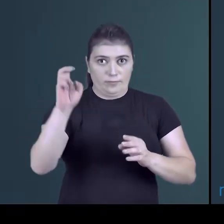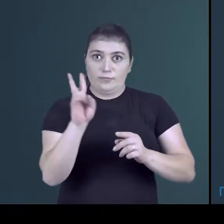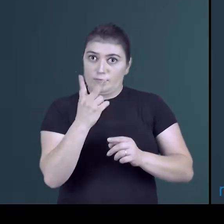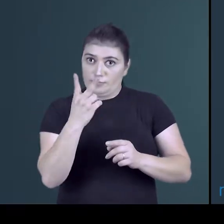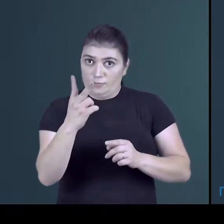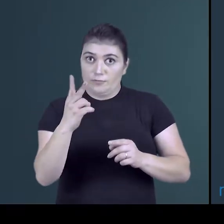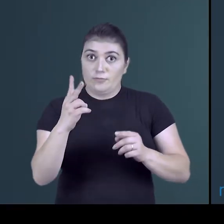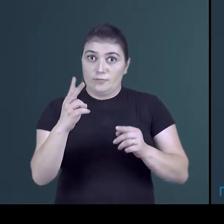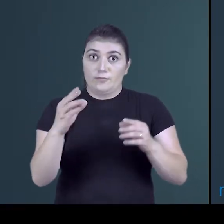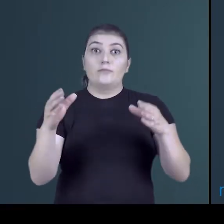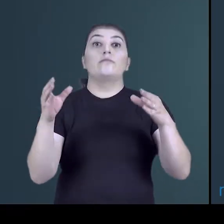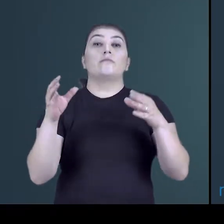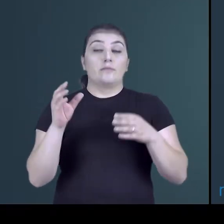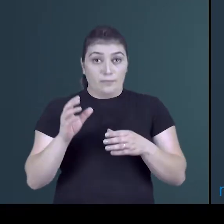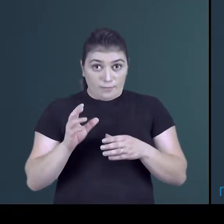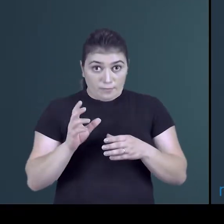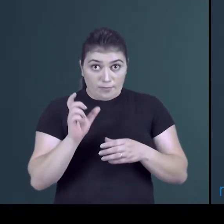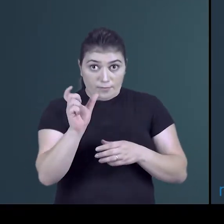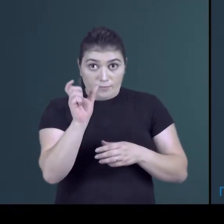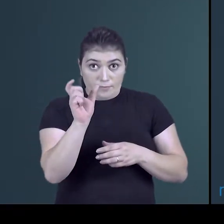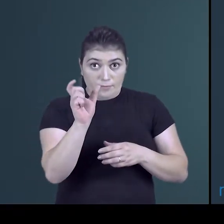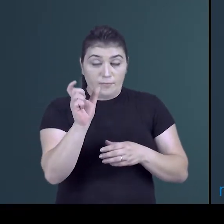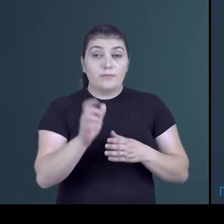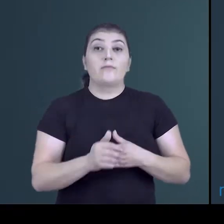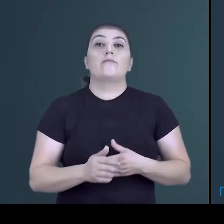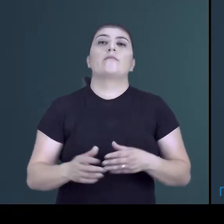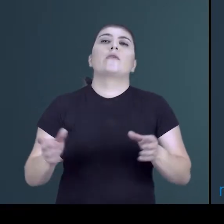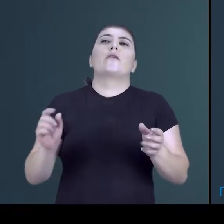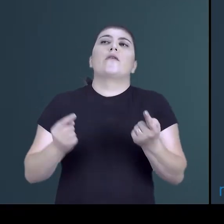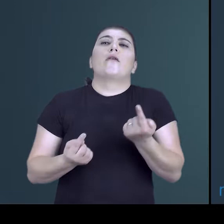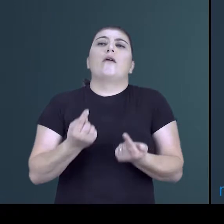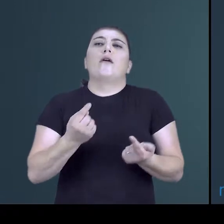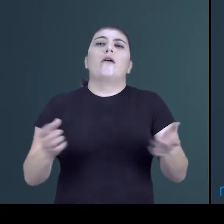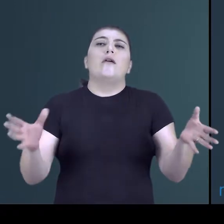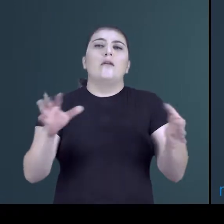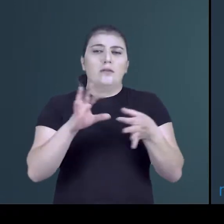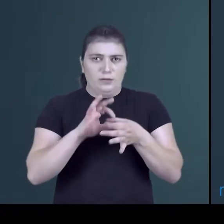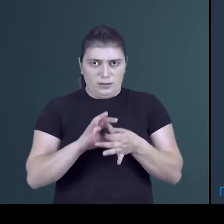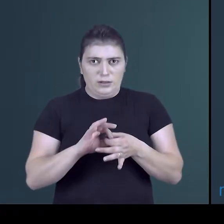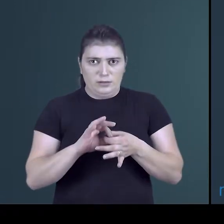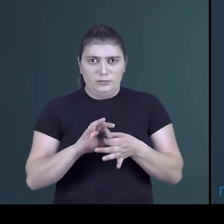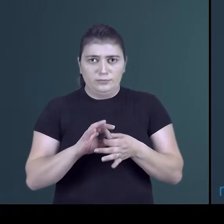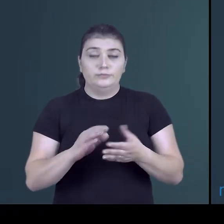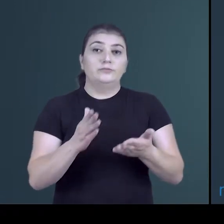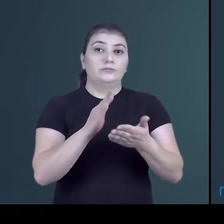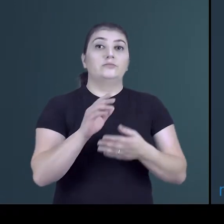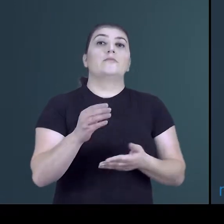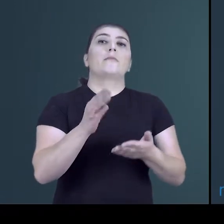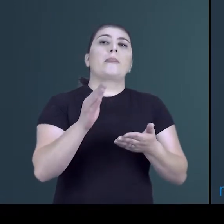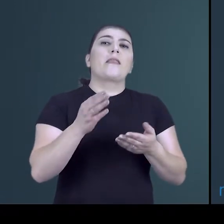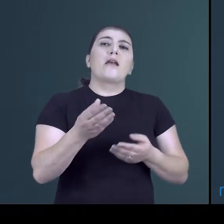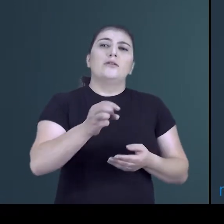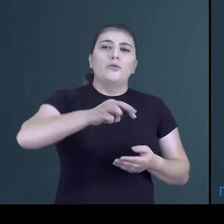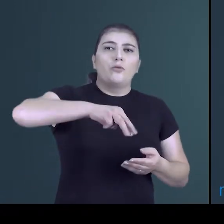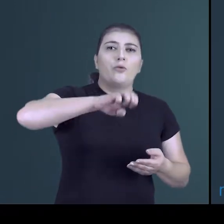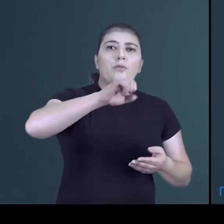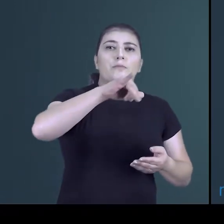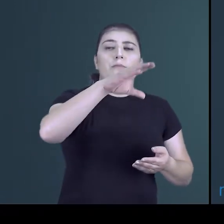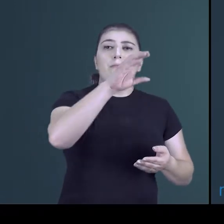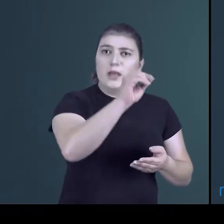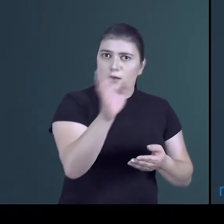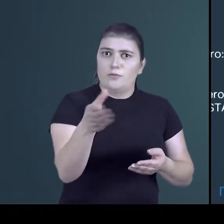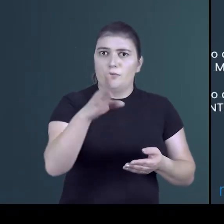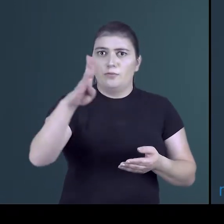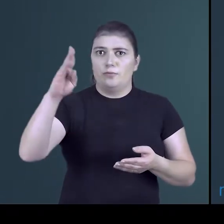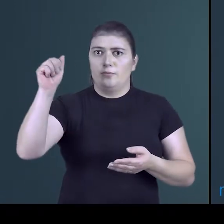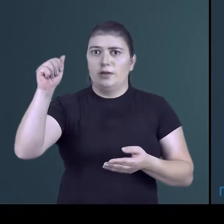2 formas, dependendo a quem elas estão se ligando. Quando usamos meio, bastante,